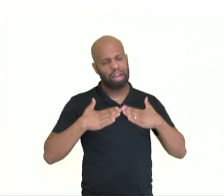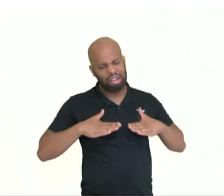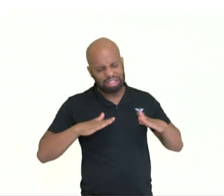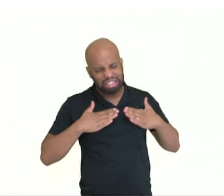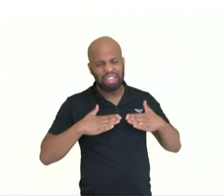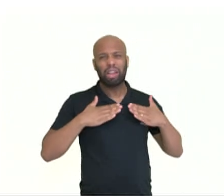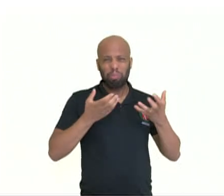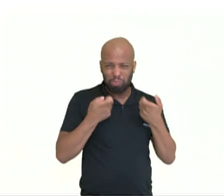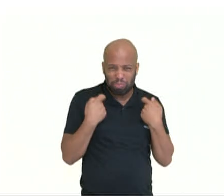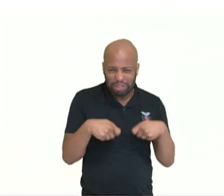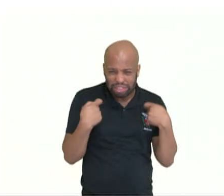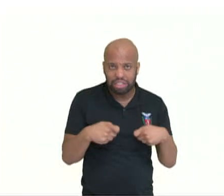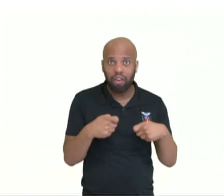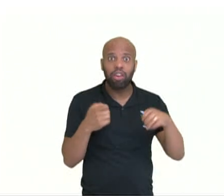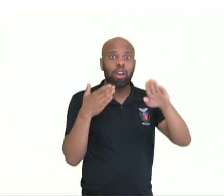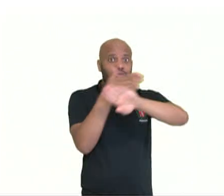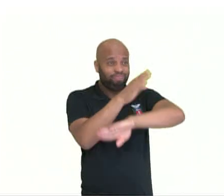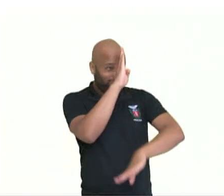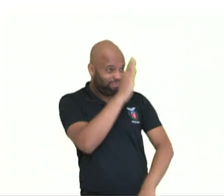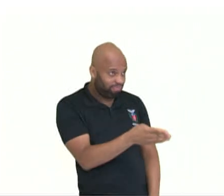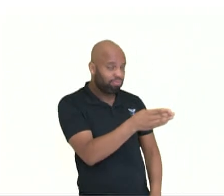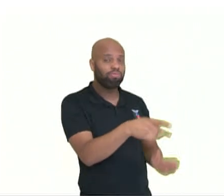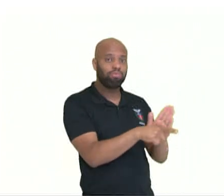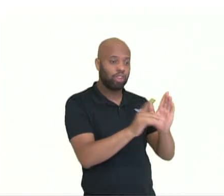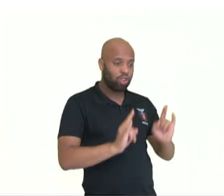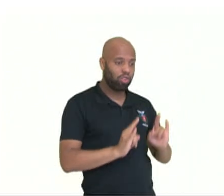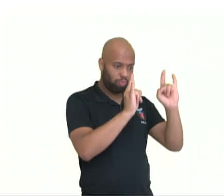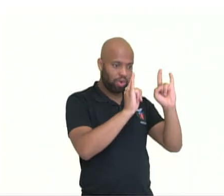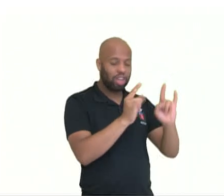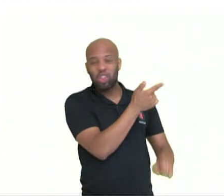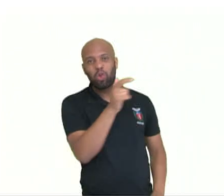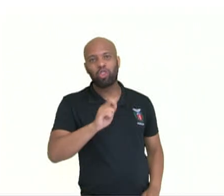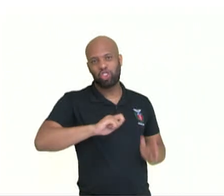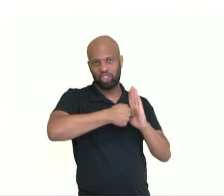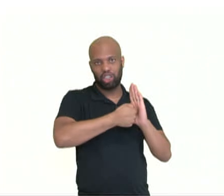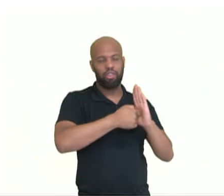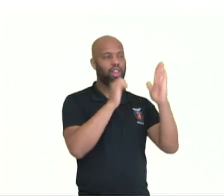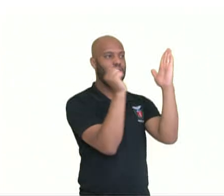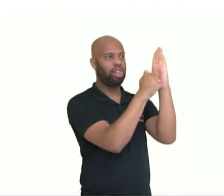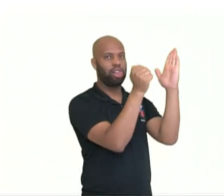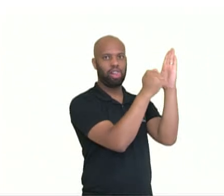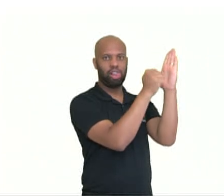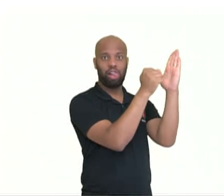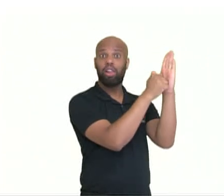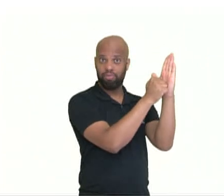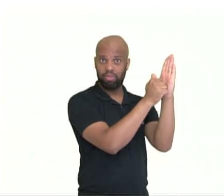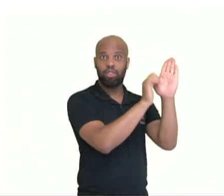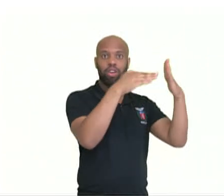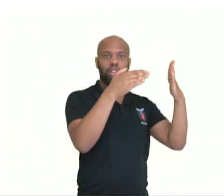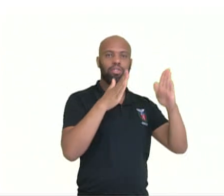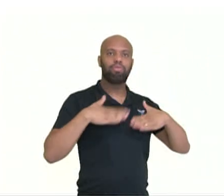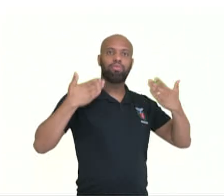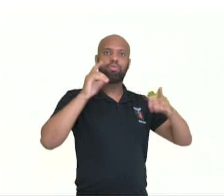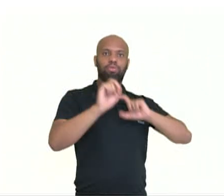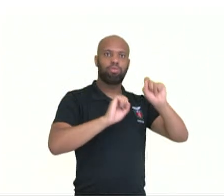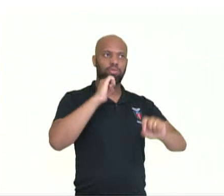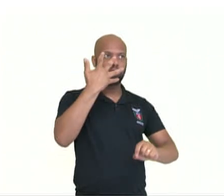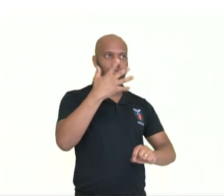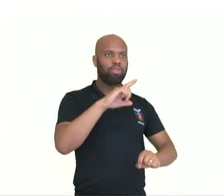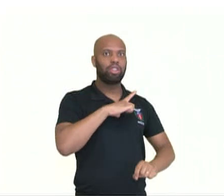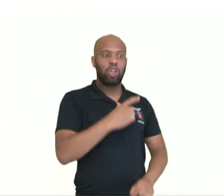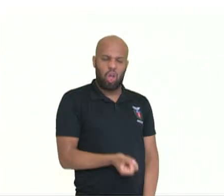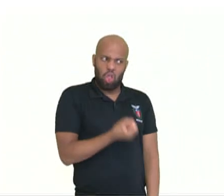Tomou um ônibus e foi para a cidade distante, onde tinha amigos. Ali ficou por vários meses. Não foi uma experiência gratificante,